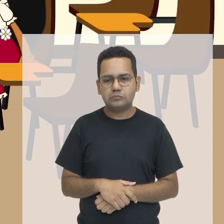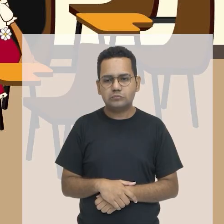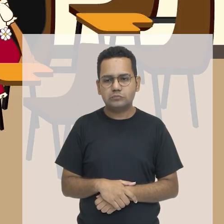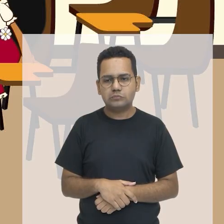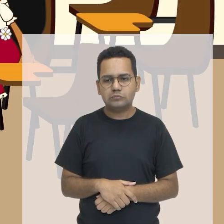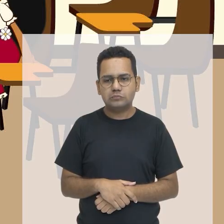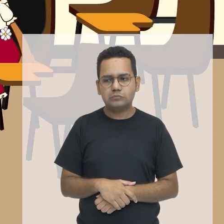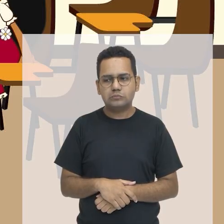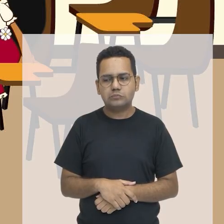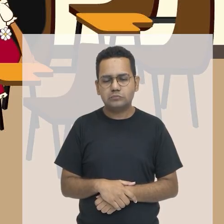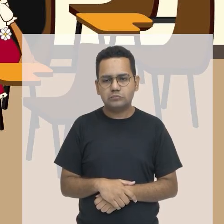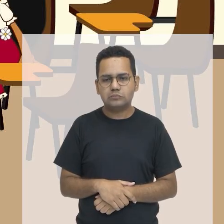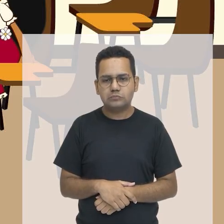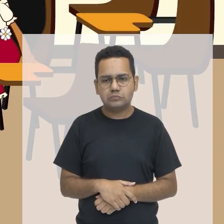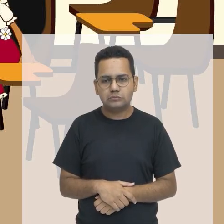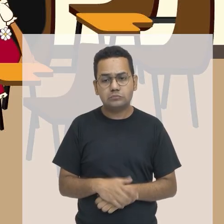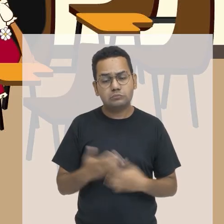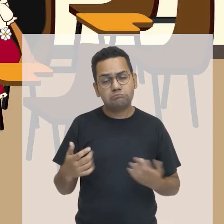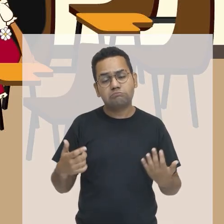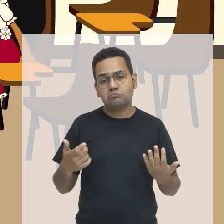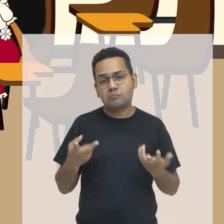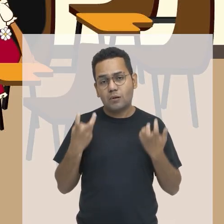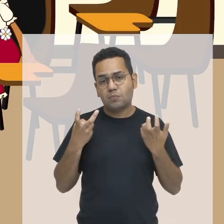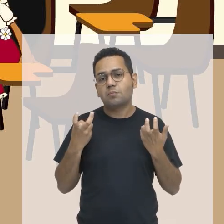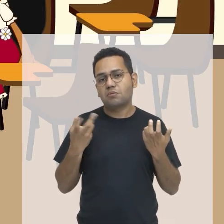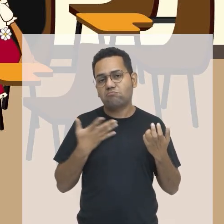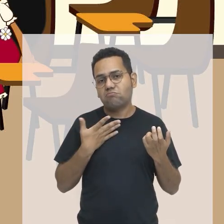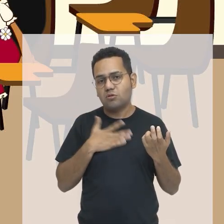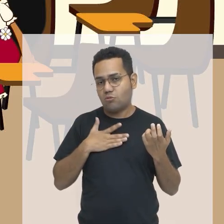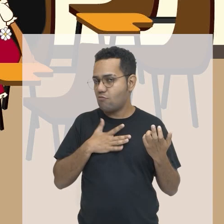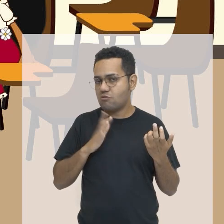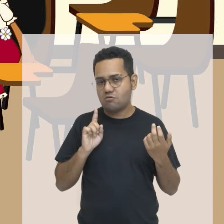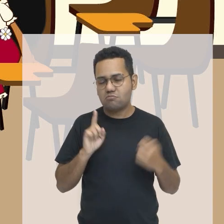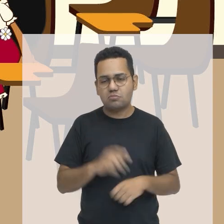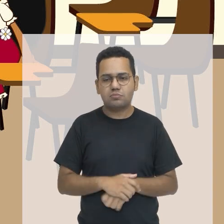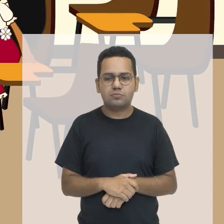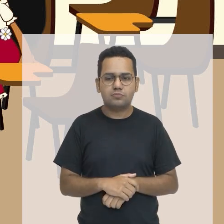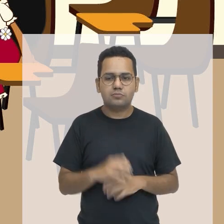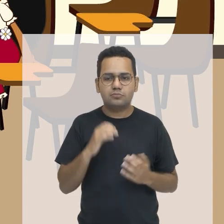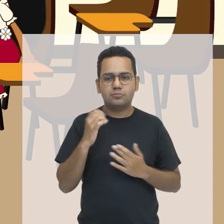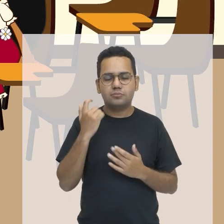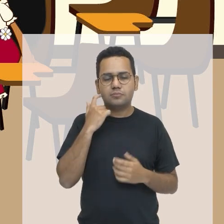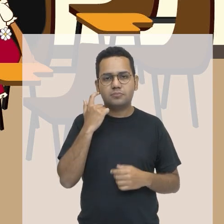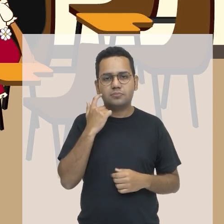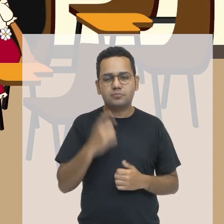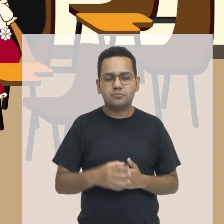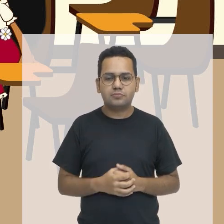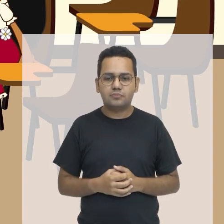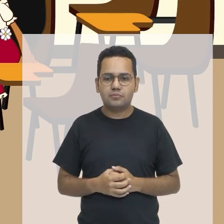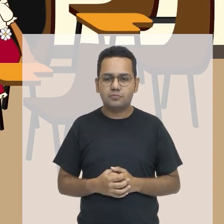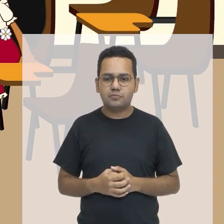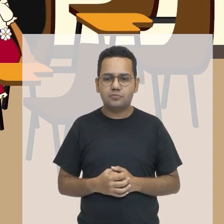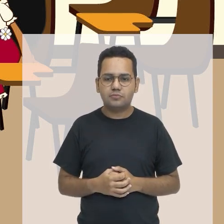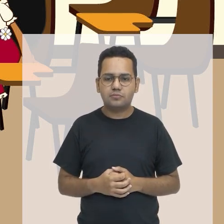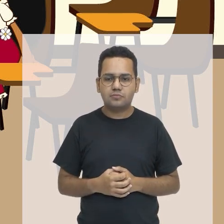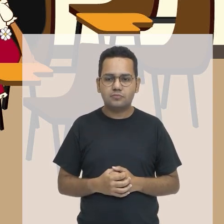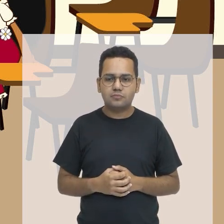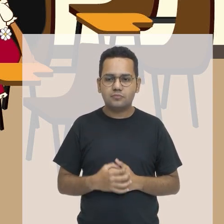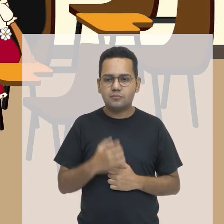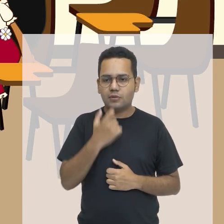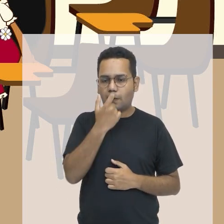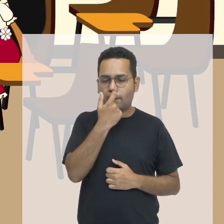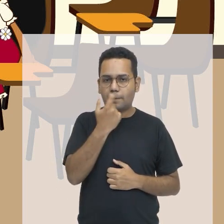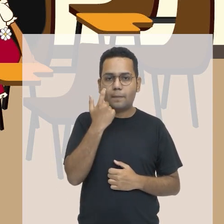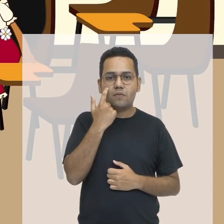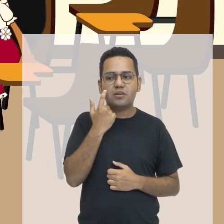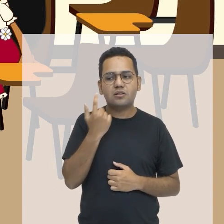nesse momento. O fato é que ele não está gostando. Na sequência, nós vamos ver, então, né, a análise de alguns